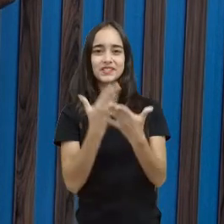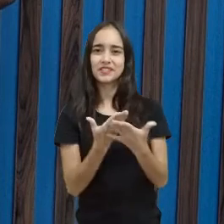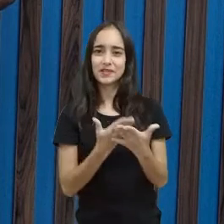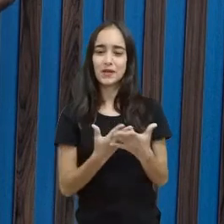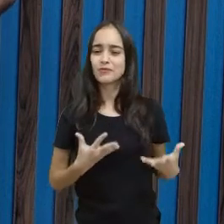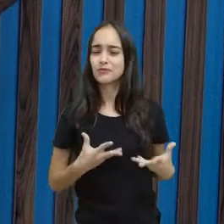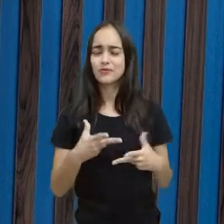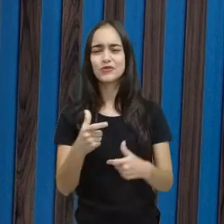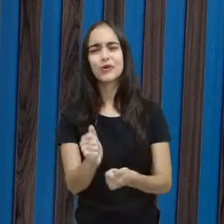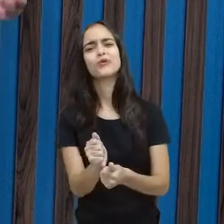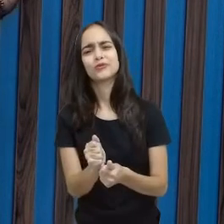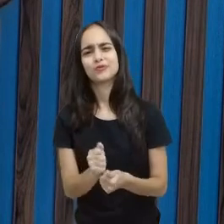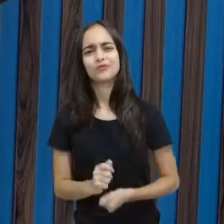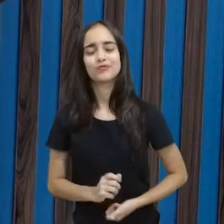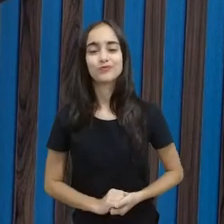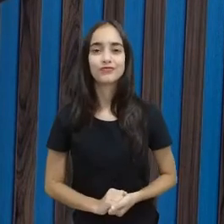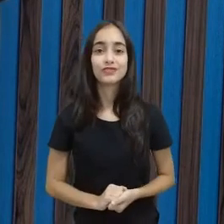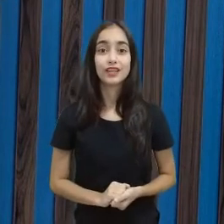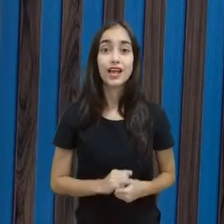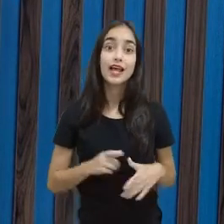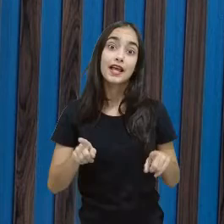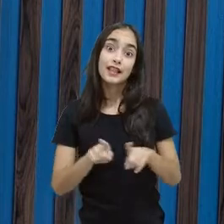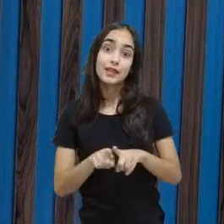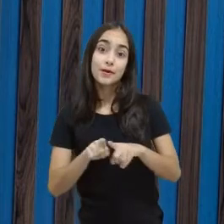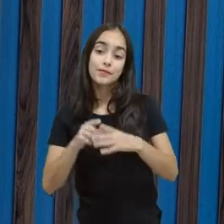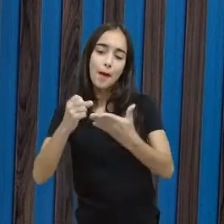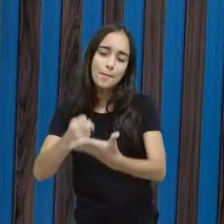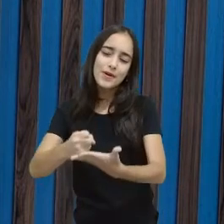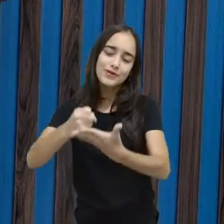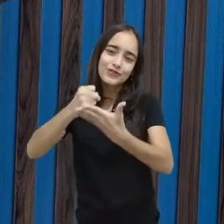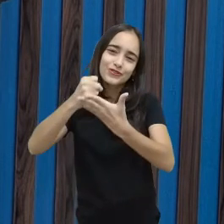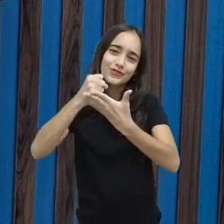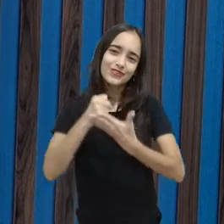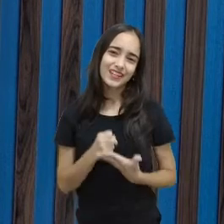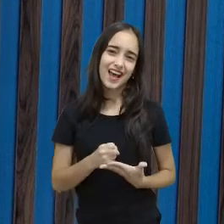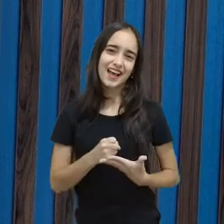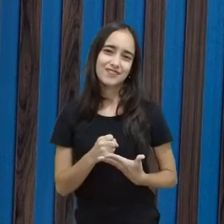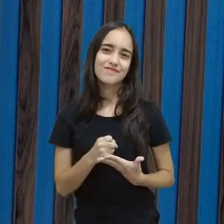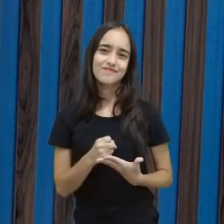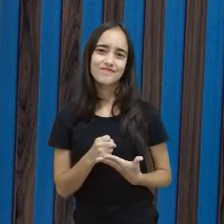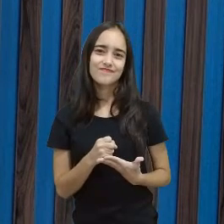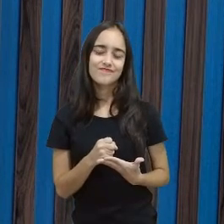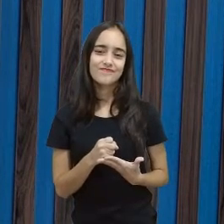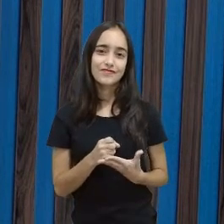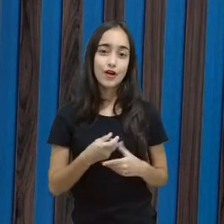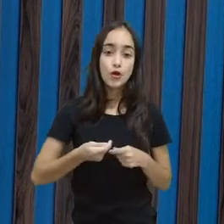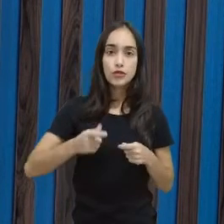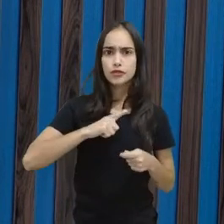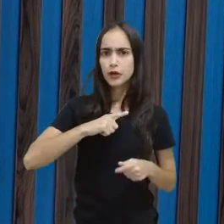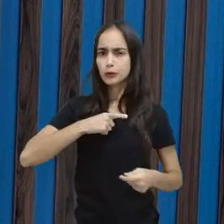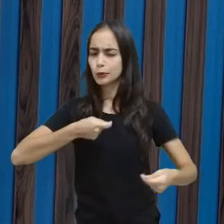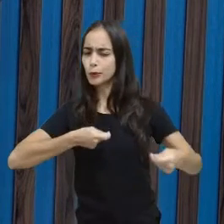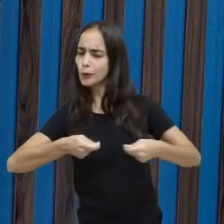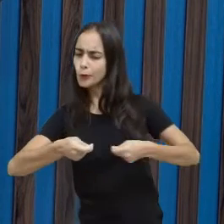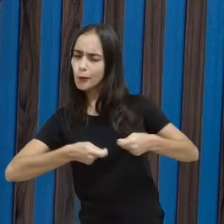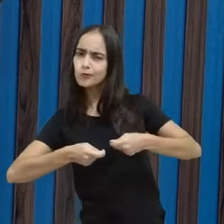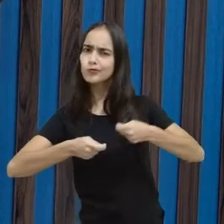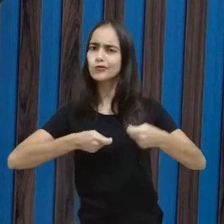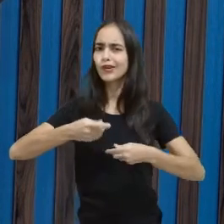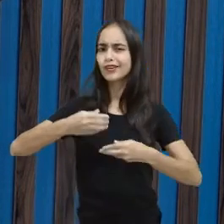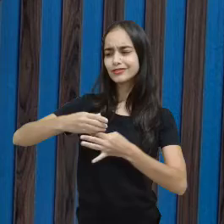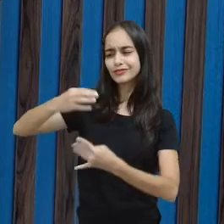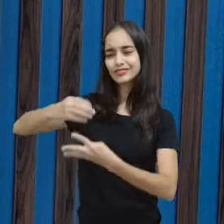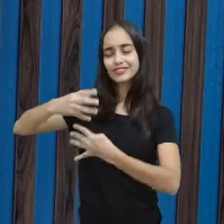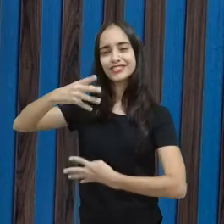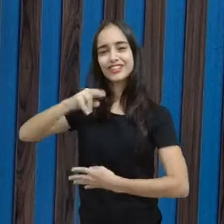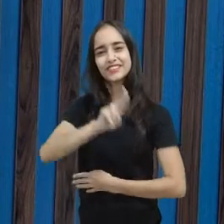internet financiada. E para me ajudar aqui exatamente, ó, no controle ali do chat pelo aplicativo,